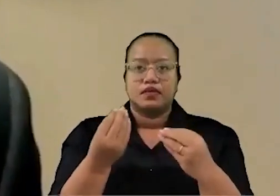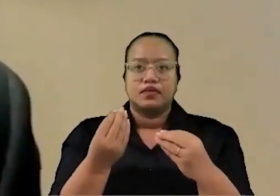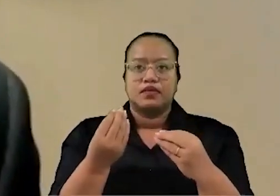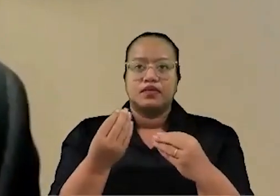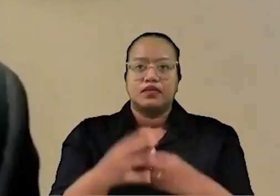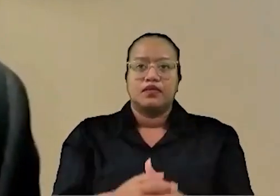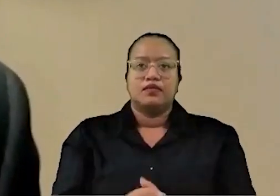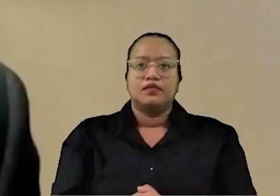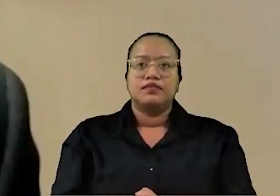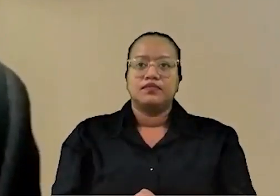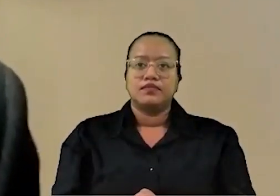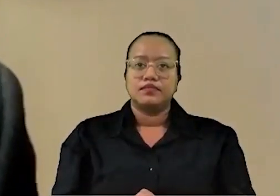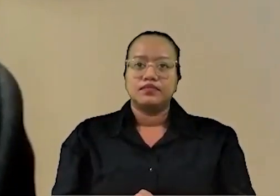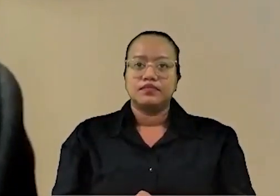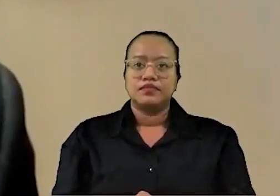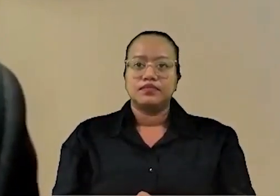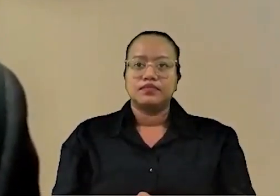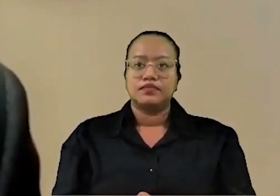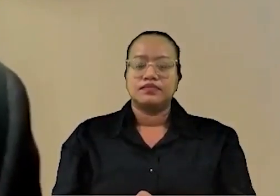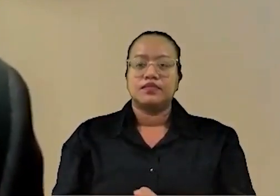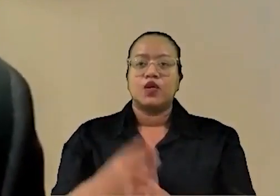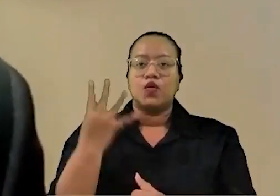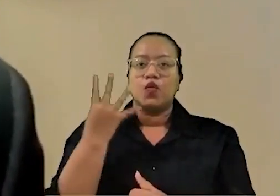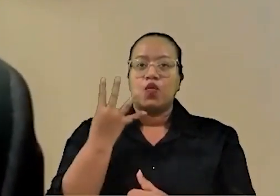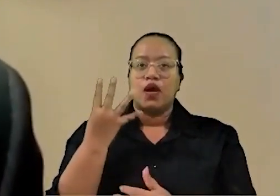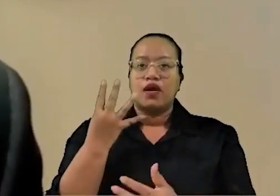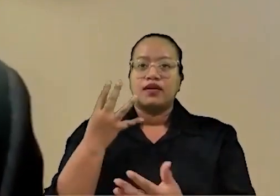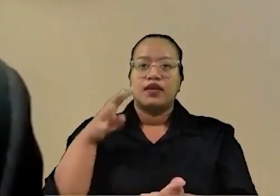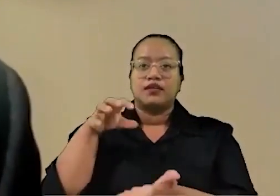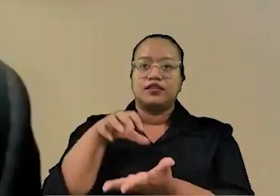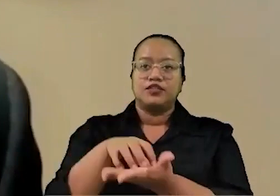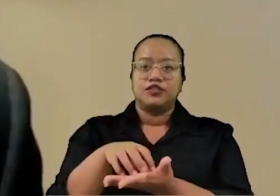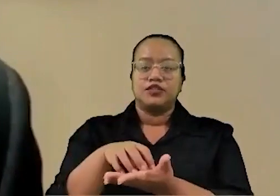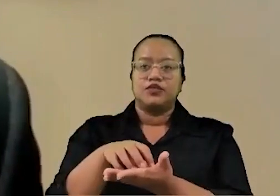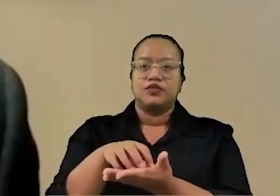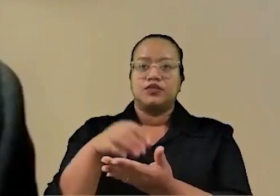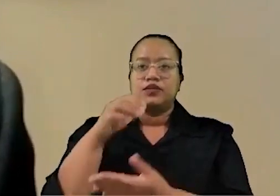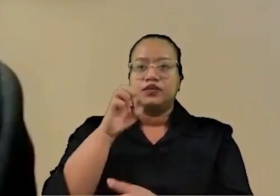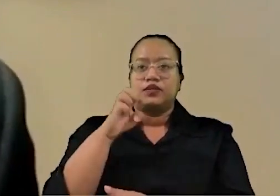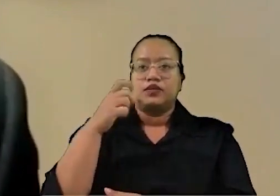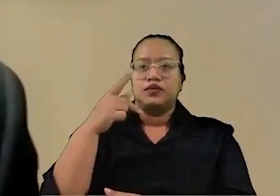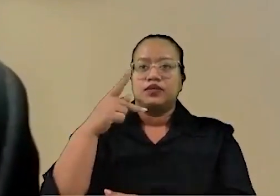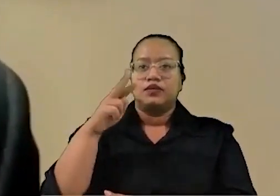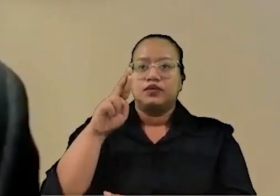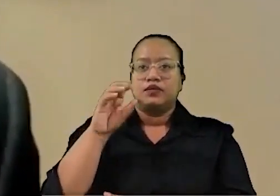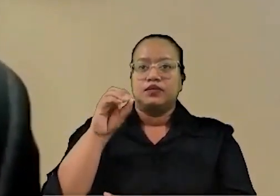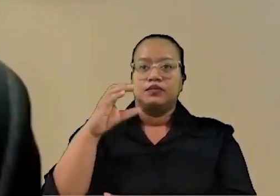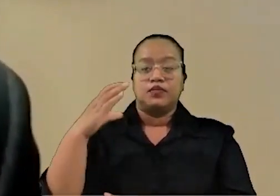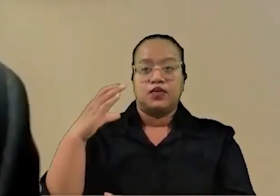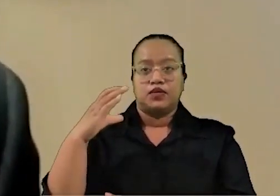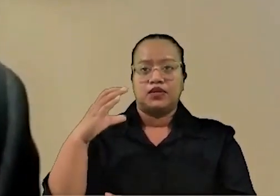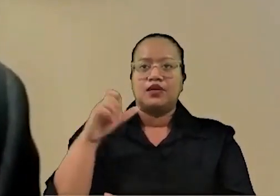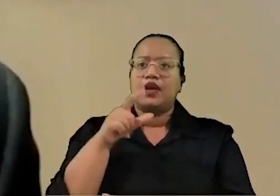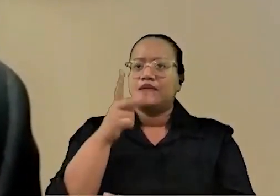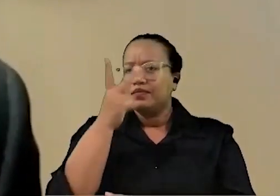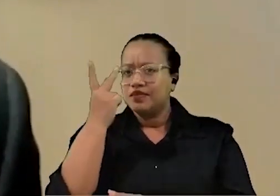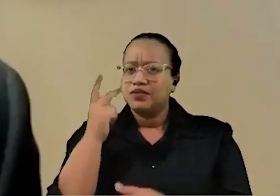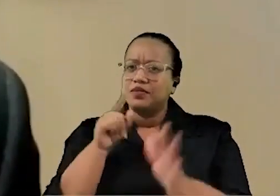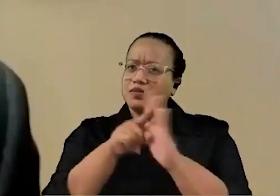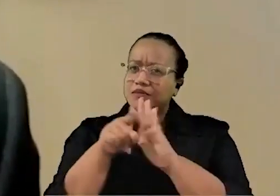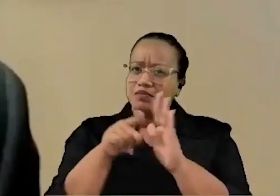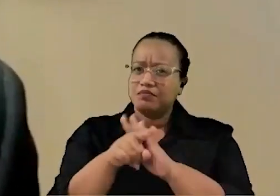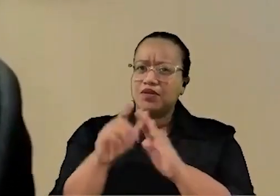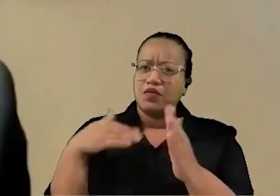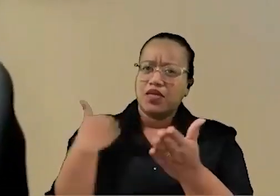a quarta região começou a fazer as automações no EPROC, e o pessoal vinha nos procurar dizendo assim, poxa, mas nós não temos isso até agora no PJE,